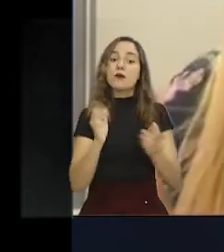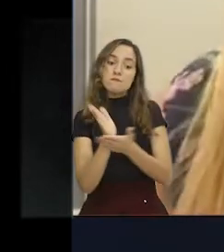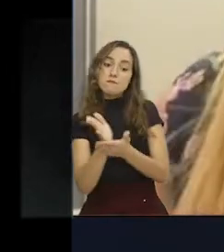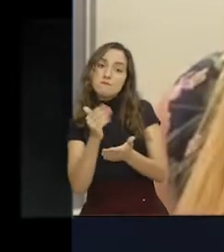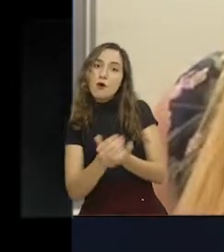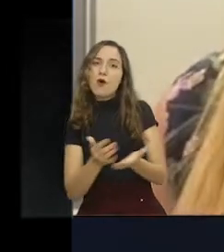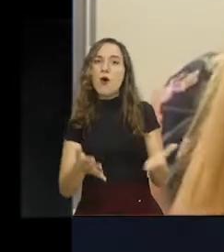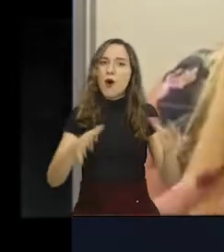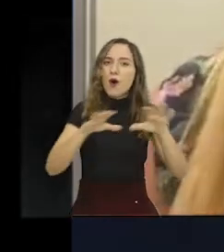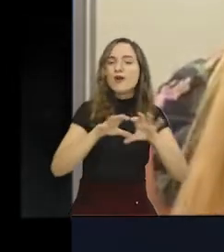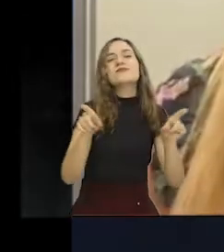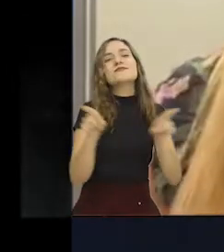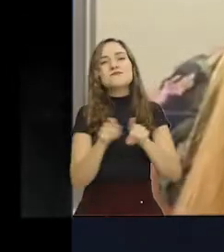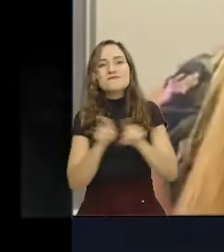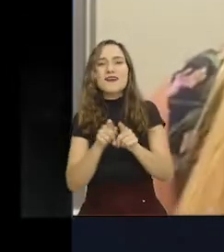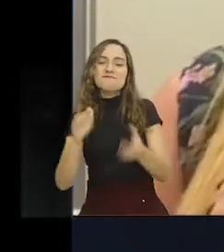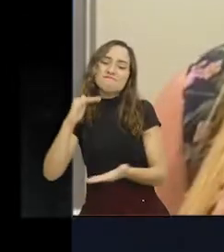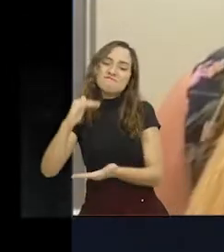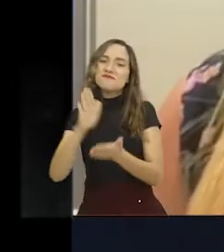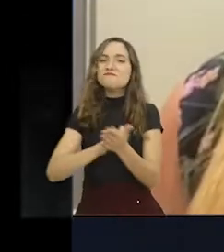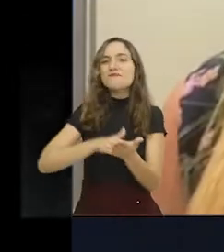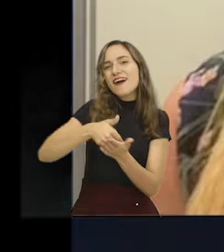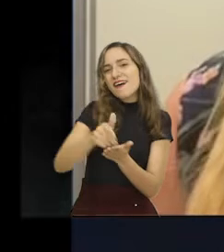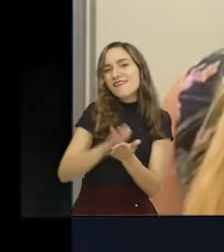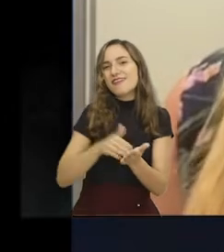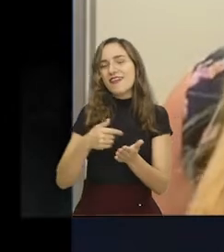uma torta e um potezinho de